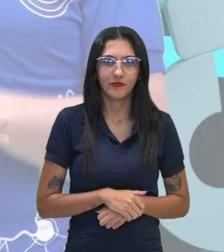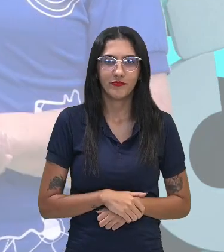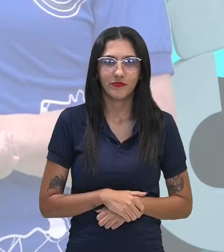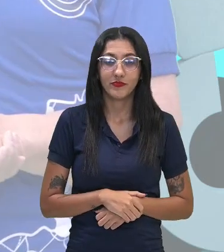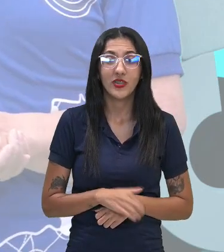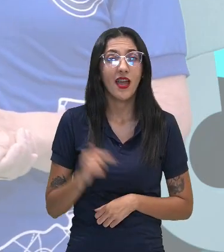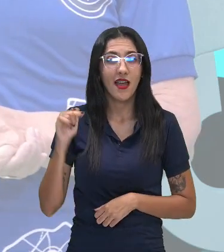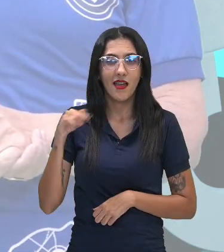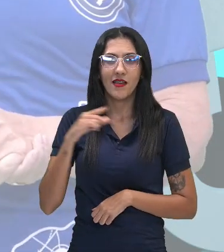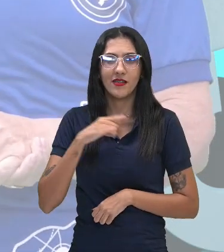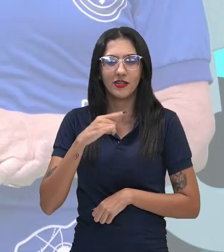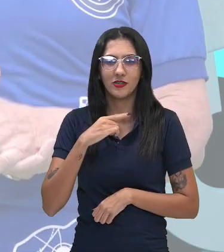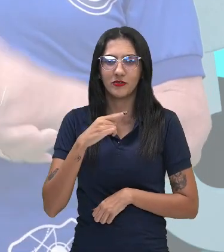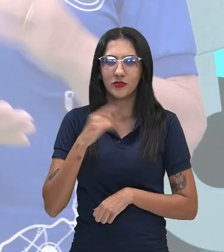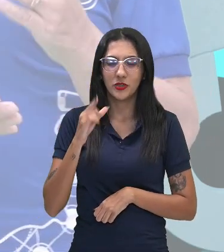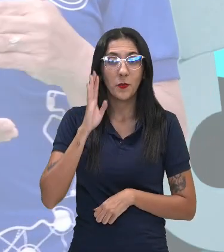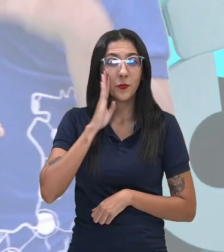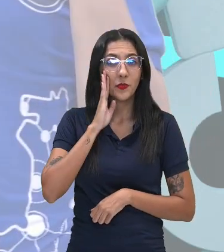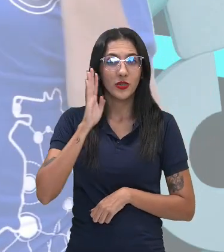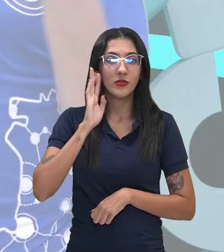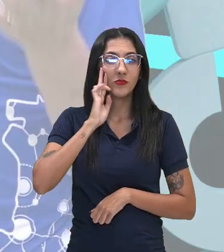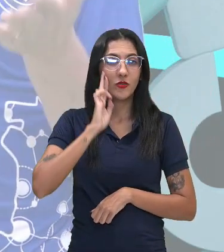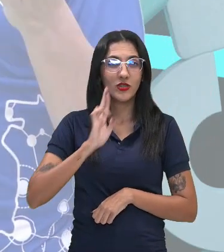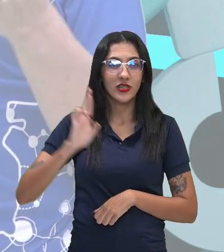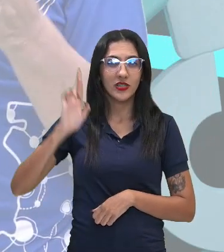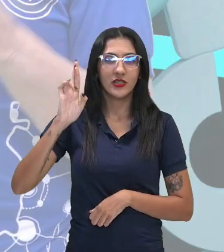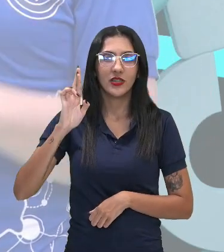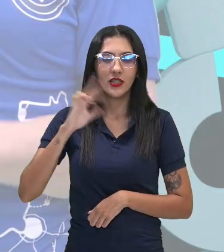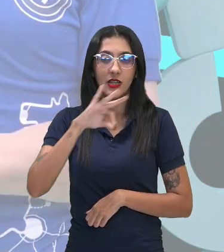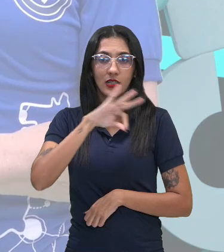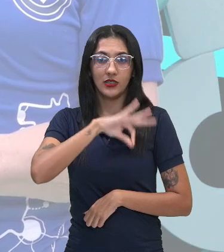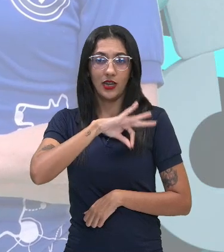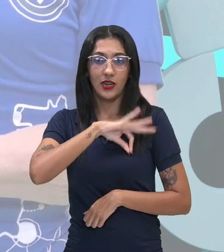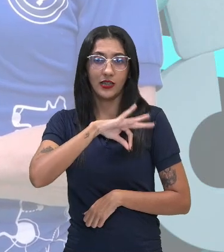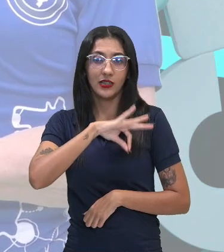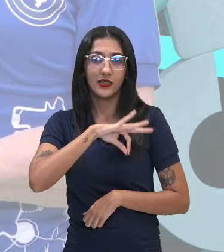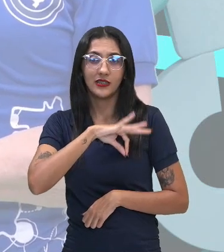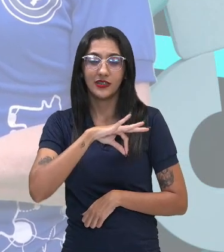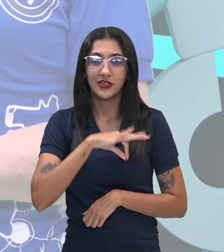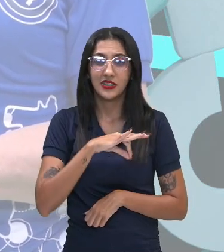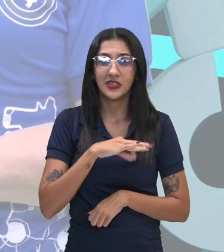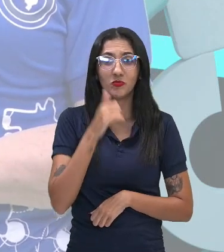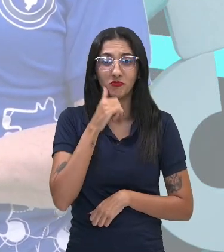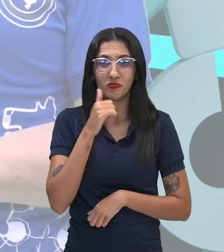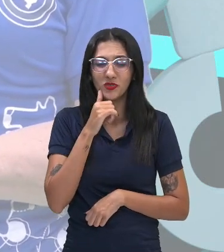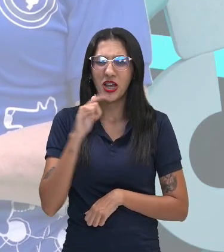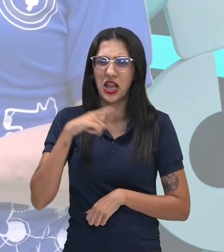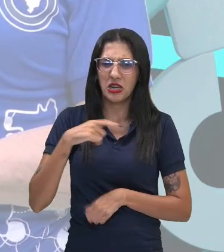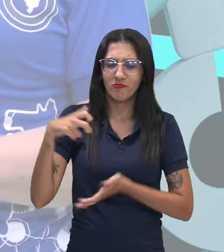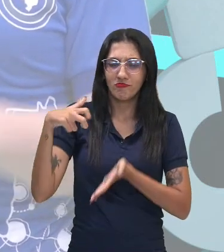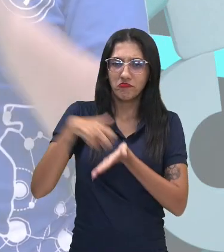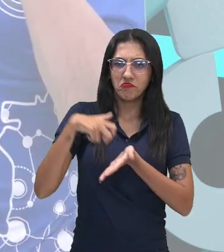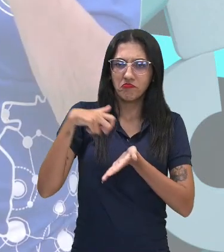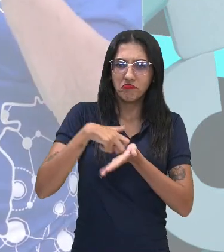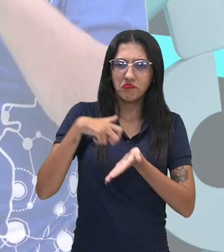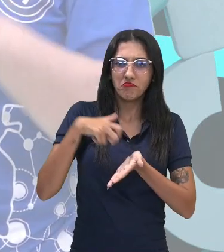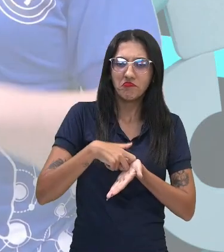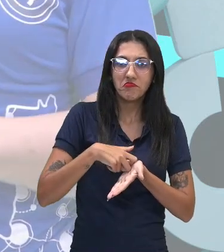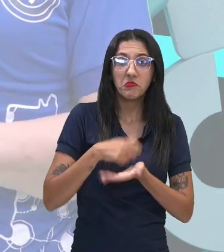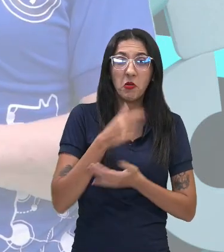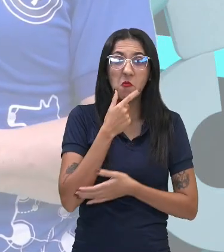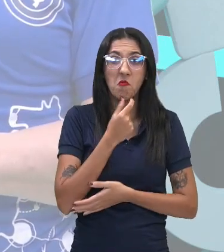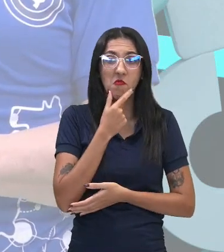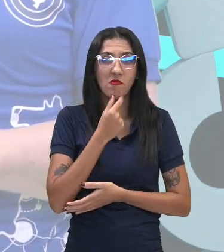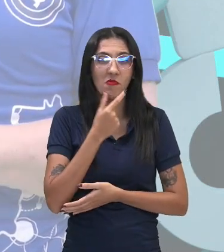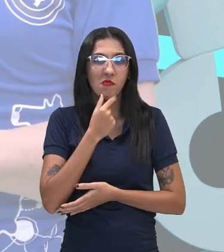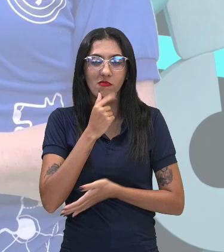da Delegacia de Mulher, onde costumava dar corretivos em maridos, muitos deles